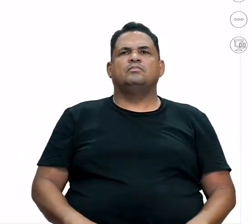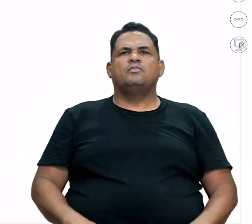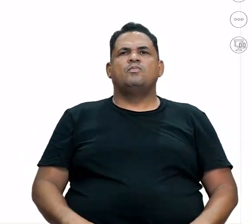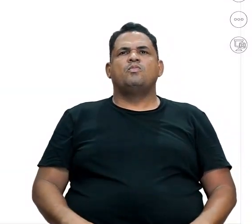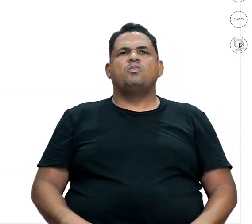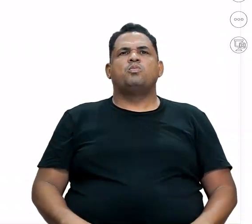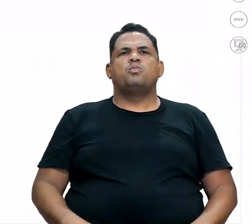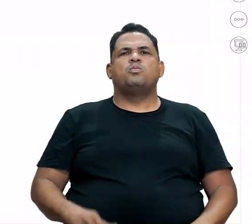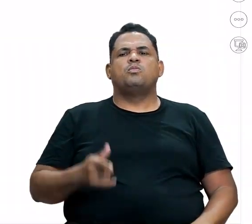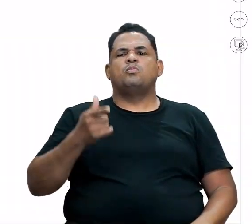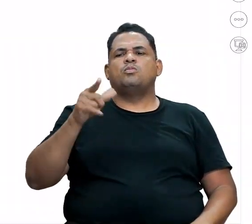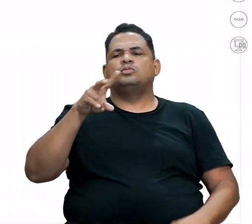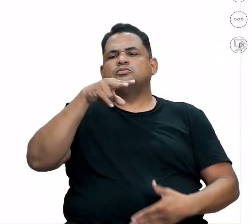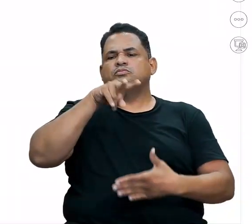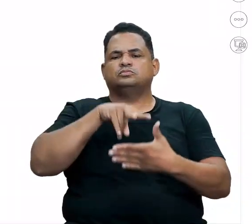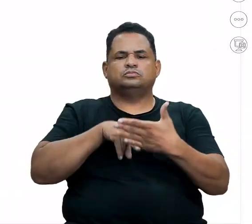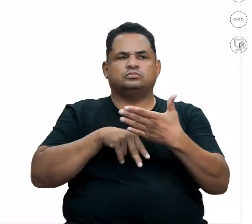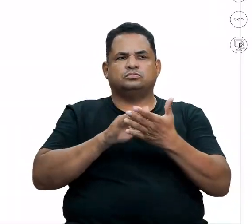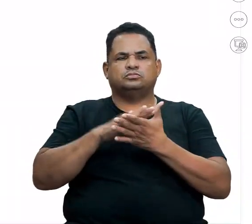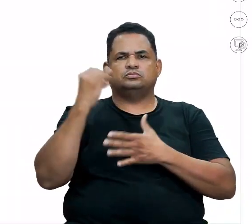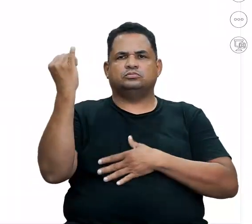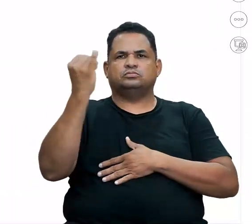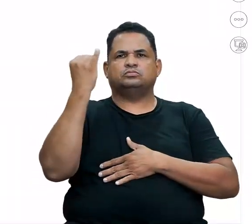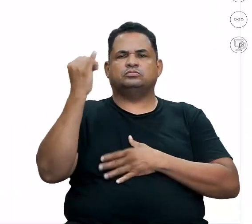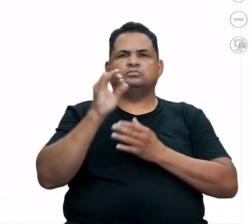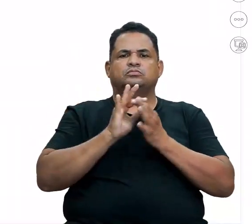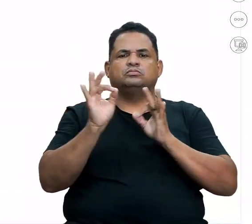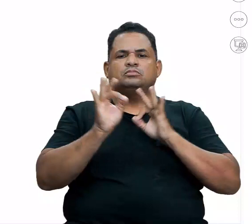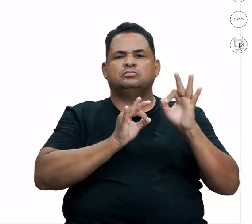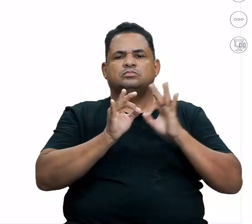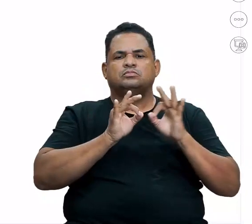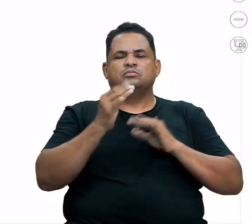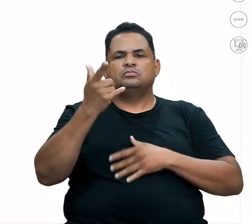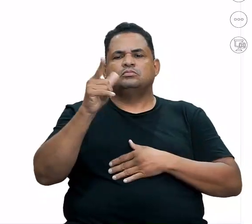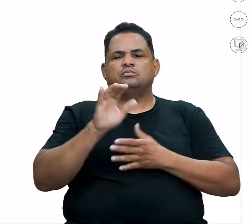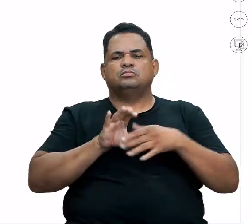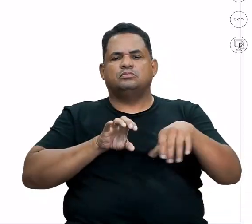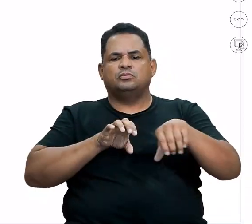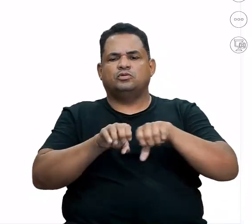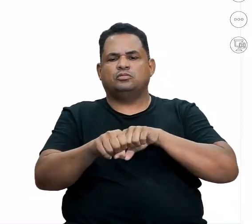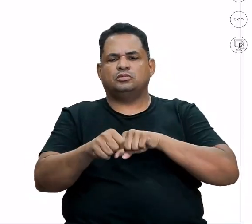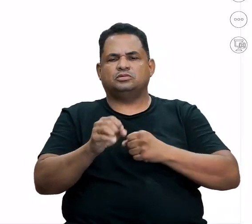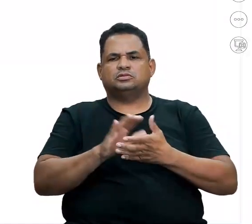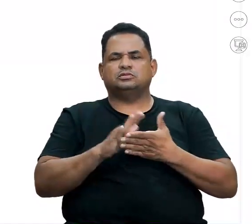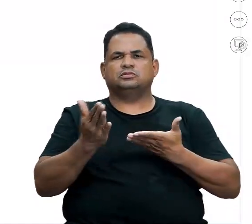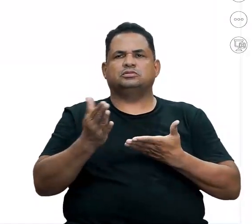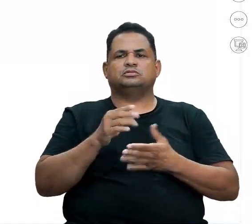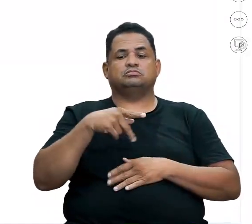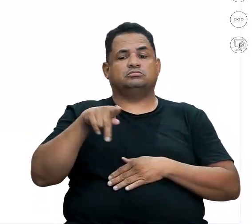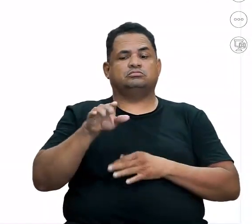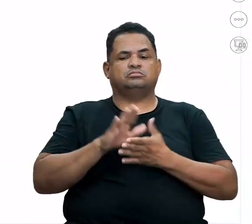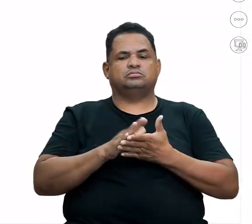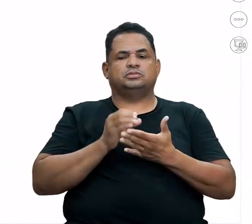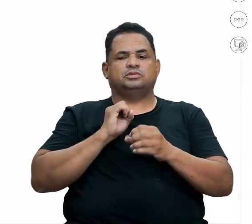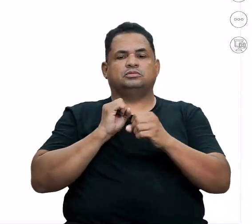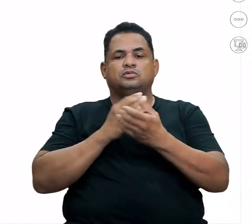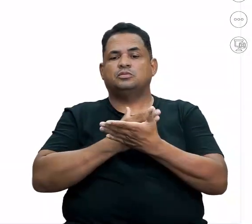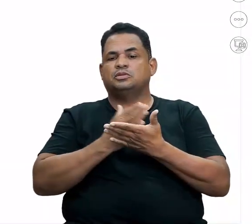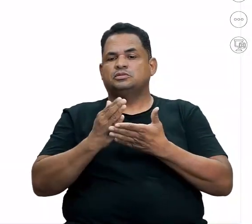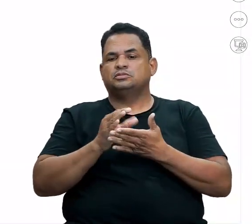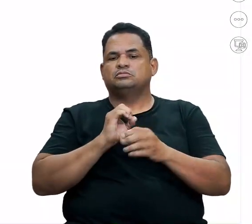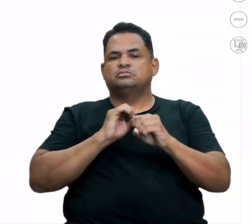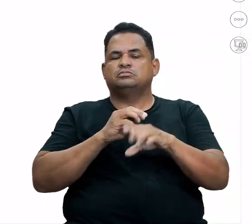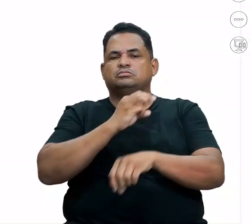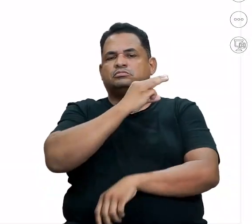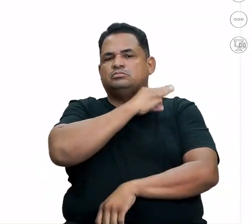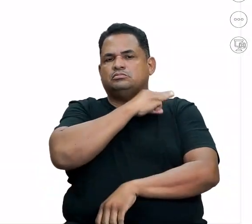Com outras leituras, é importante para a formação de vocês que estão aí iniciando o ensino médio, tá? Isso é muito importante. Então, vamos lá.